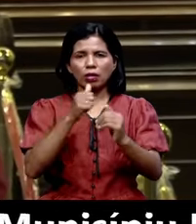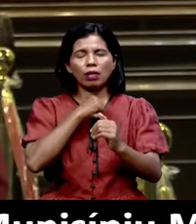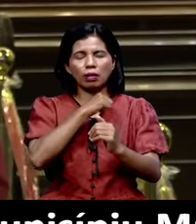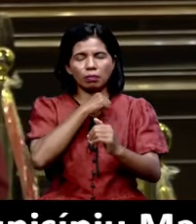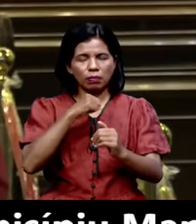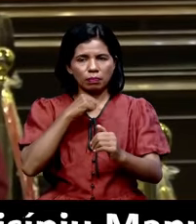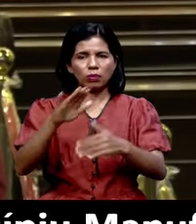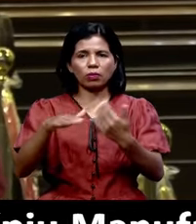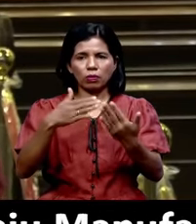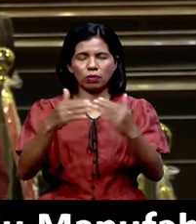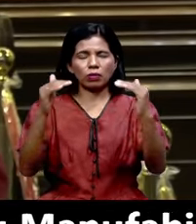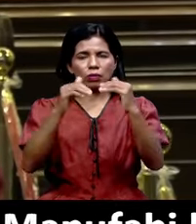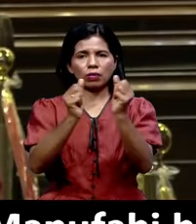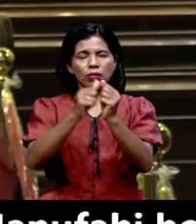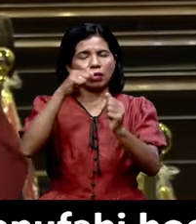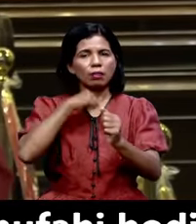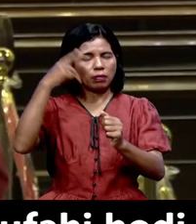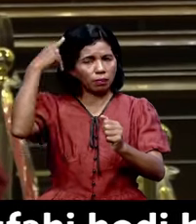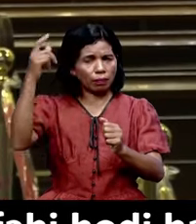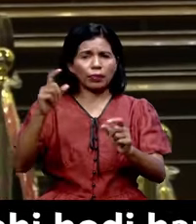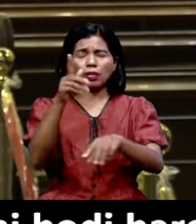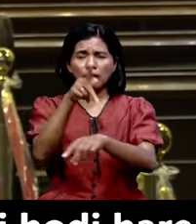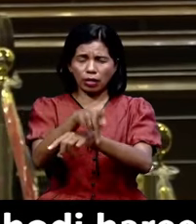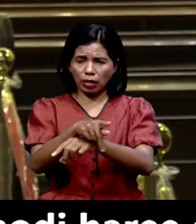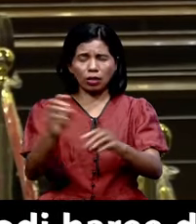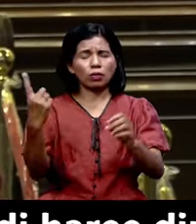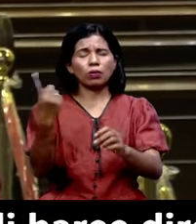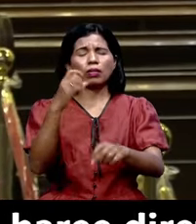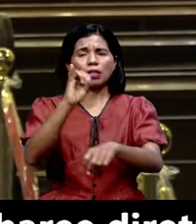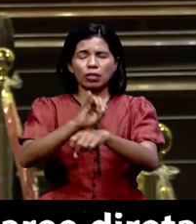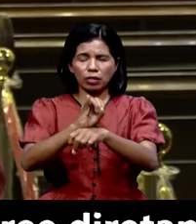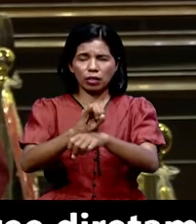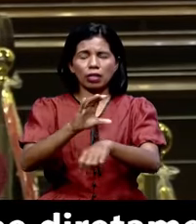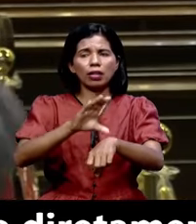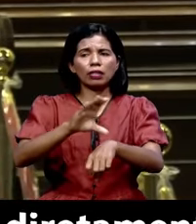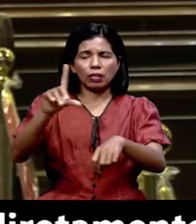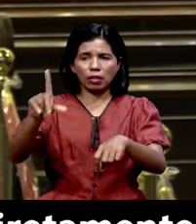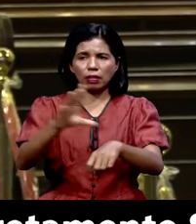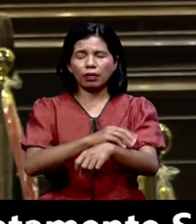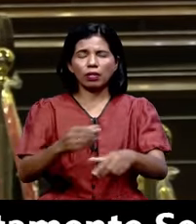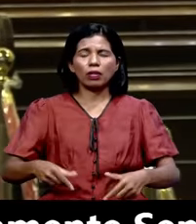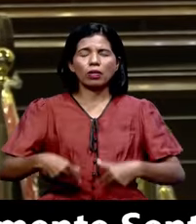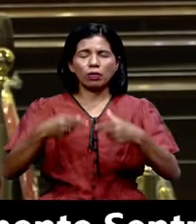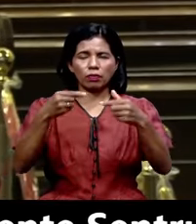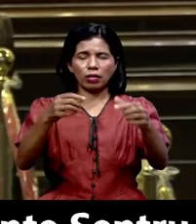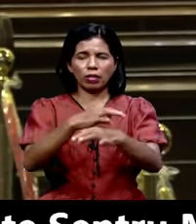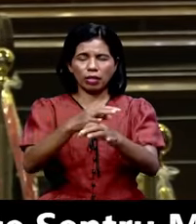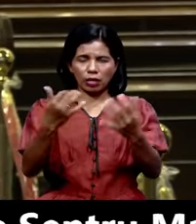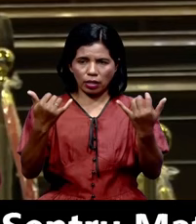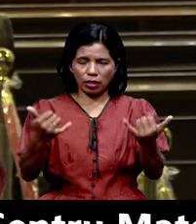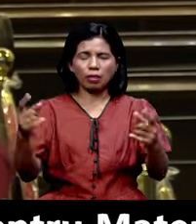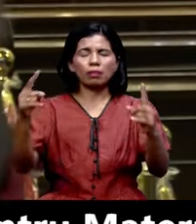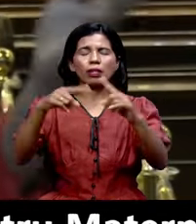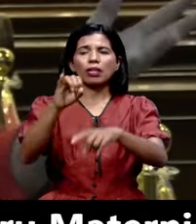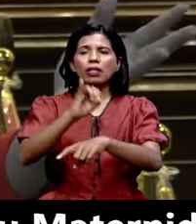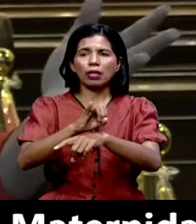papa. Também eu vi seus telespectadores hoje em Cala, nela hoje parou que a catedral, mas que o governo entrega a obra de reabilitação na né, igreja local,